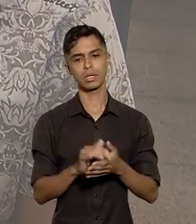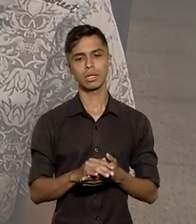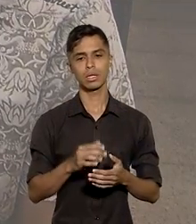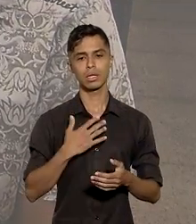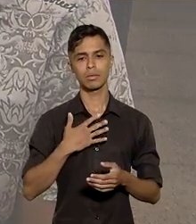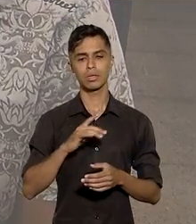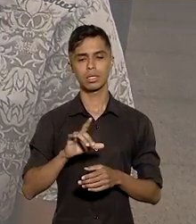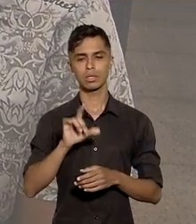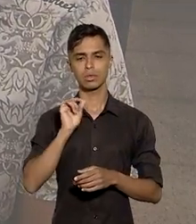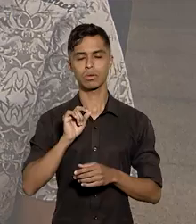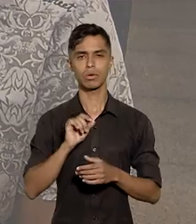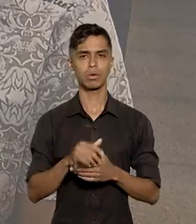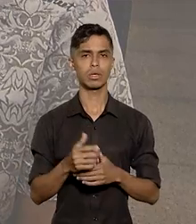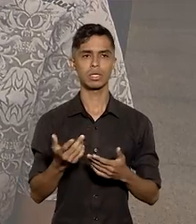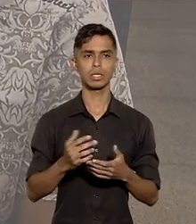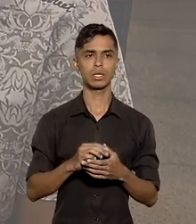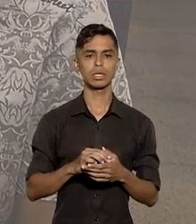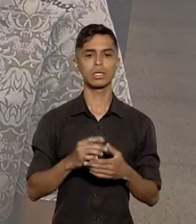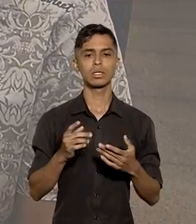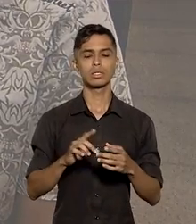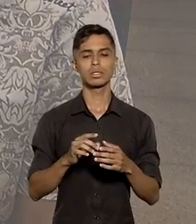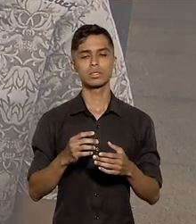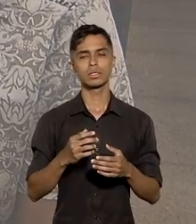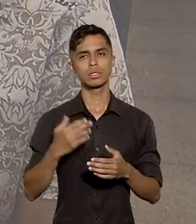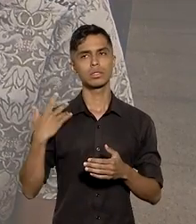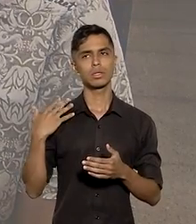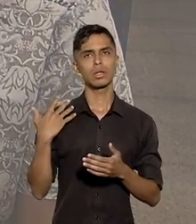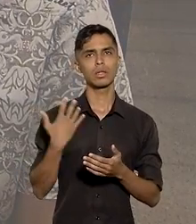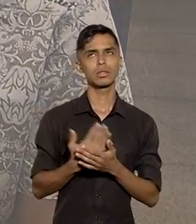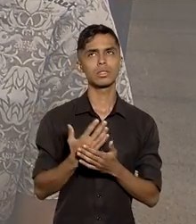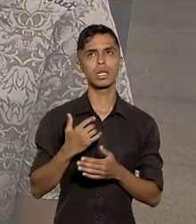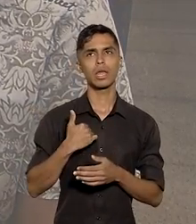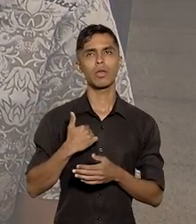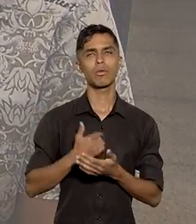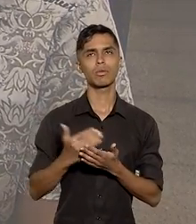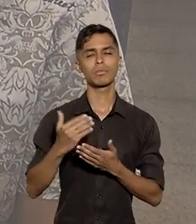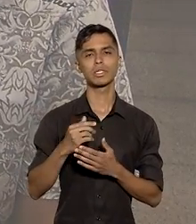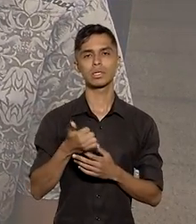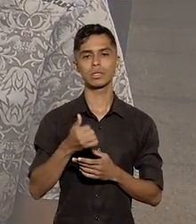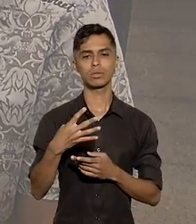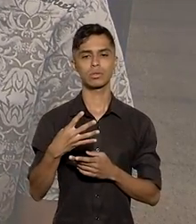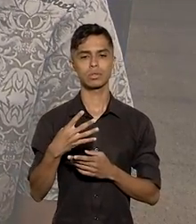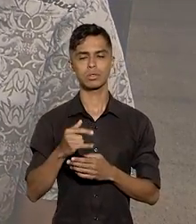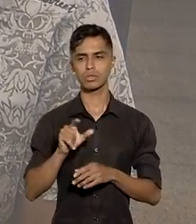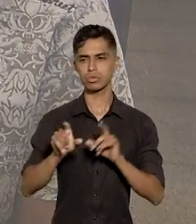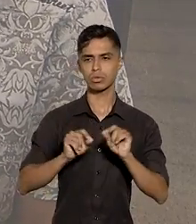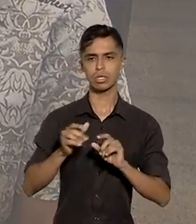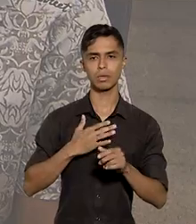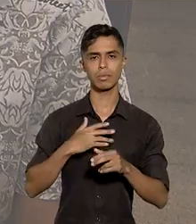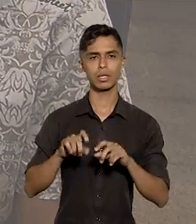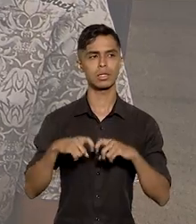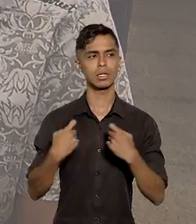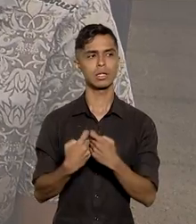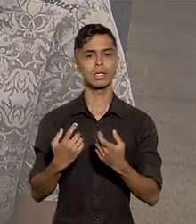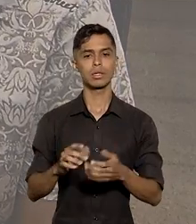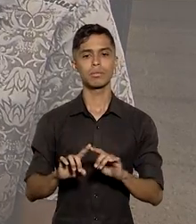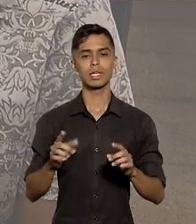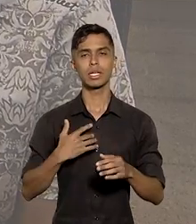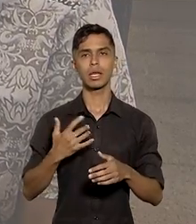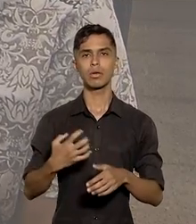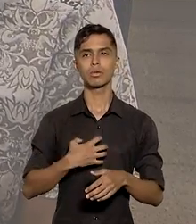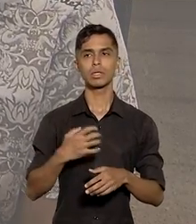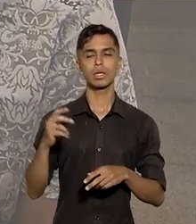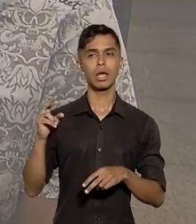opção sexual desde os 14 anos. Aí, Yuri sempre foi Yuri. Quando eu fui presa, tinha um